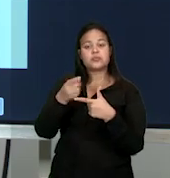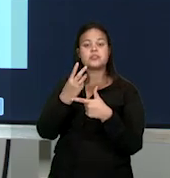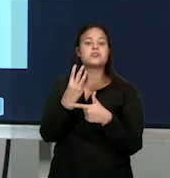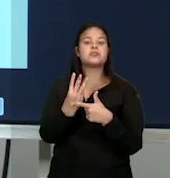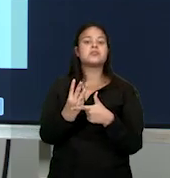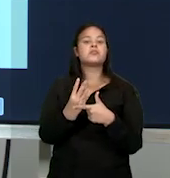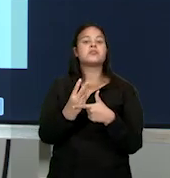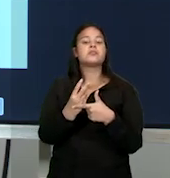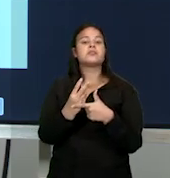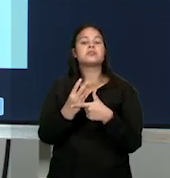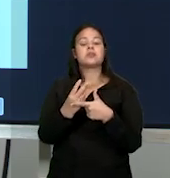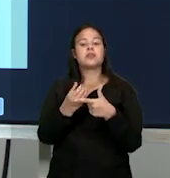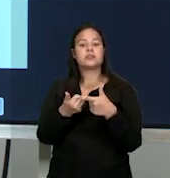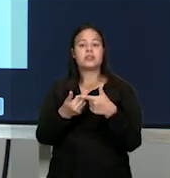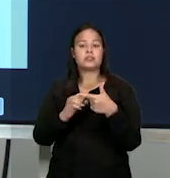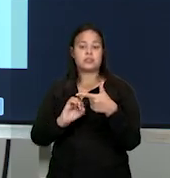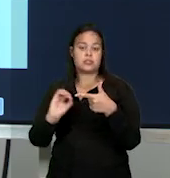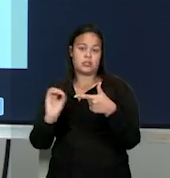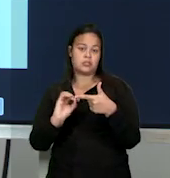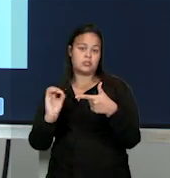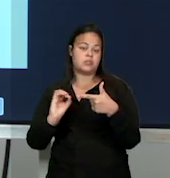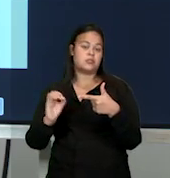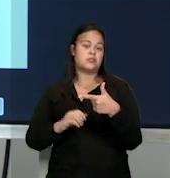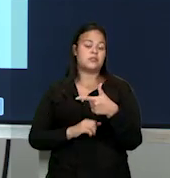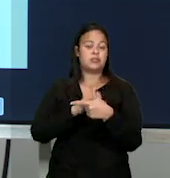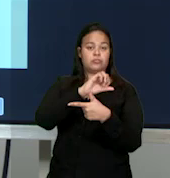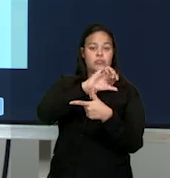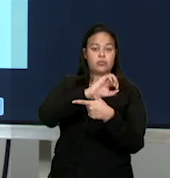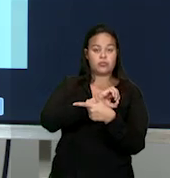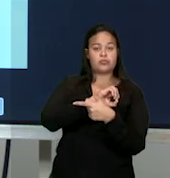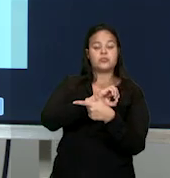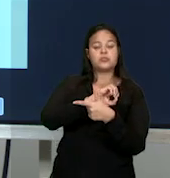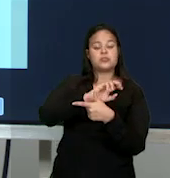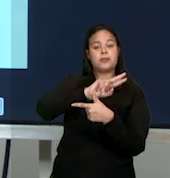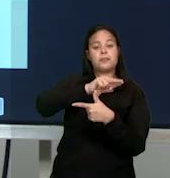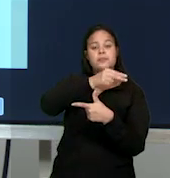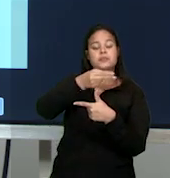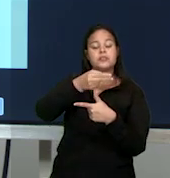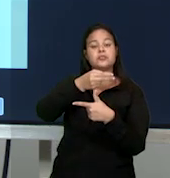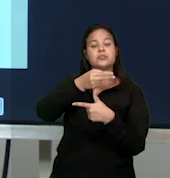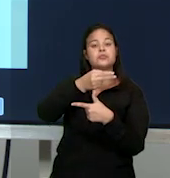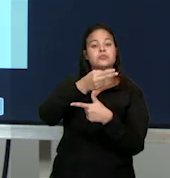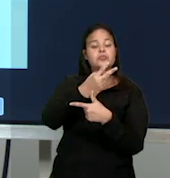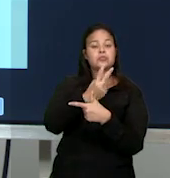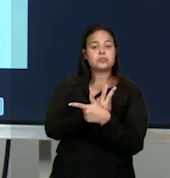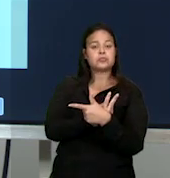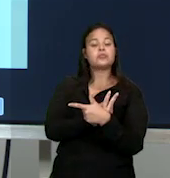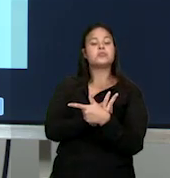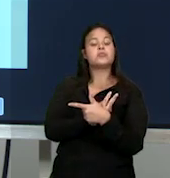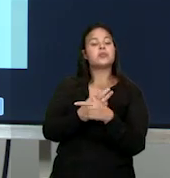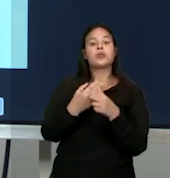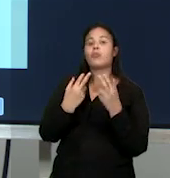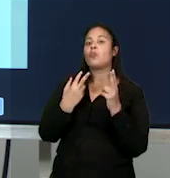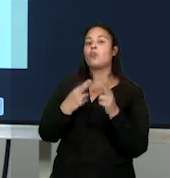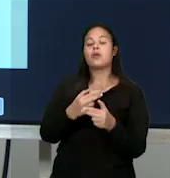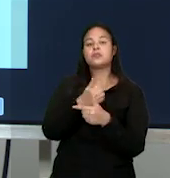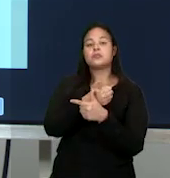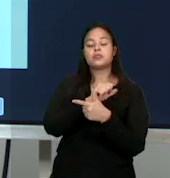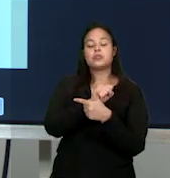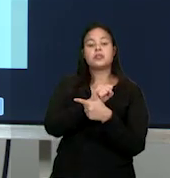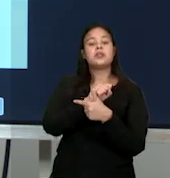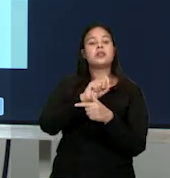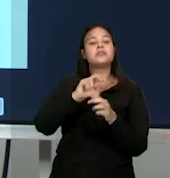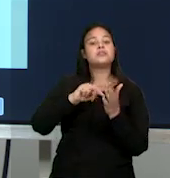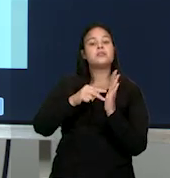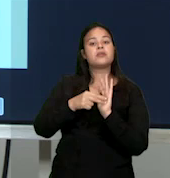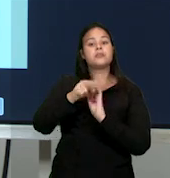dar 60 graus. E 90 é π sobre 2, assim como 180 é π. Então aqui, ó, eu vou